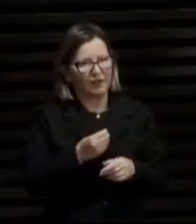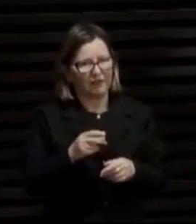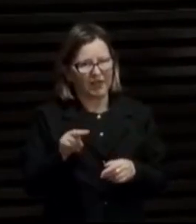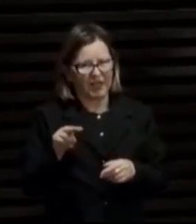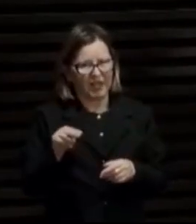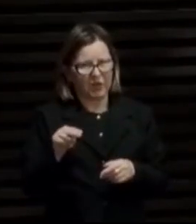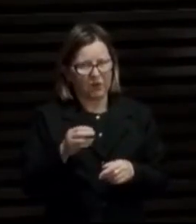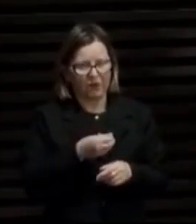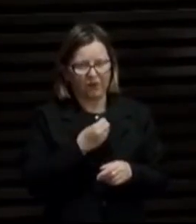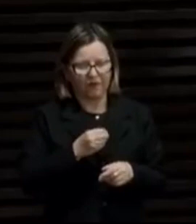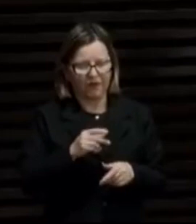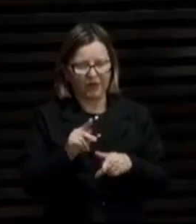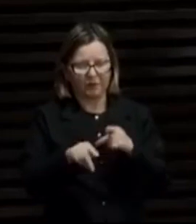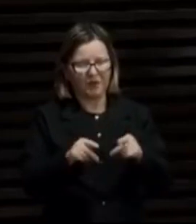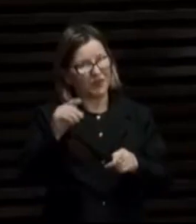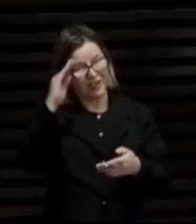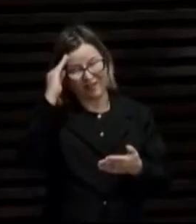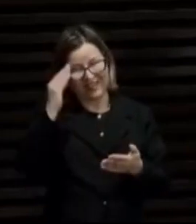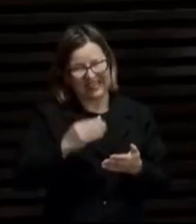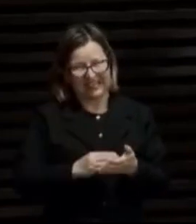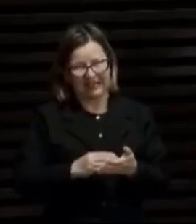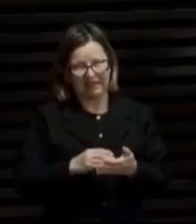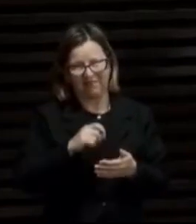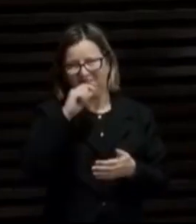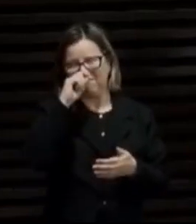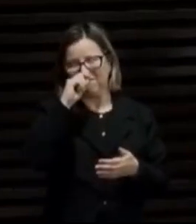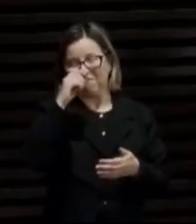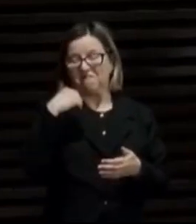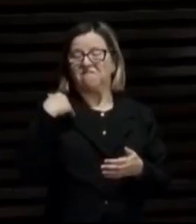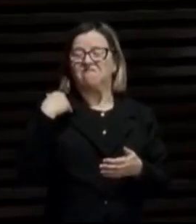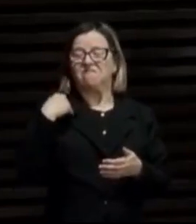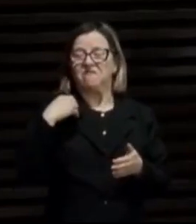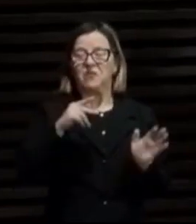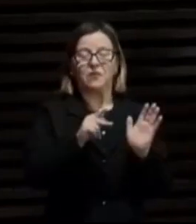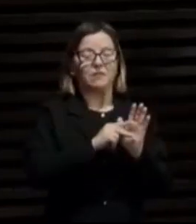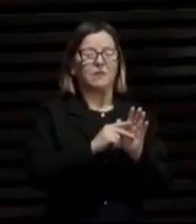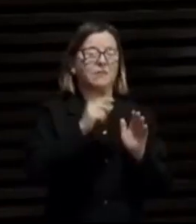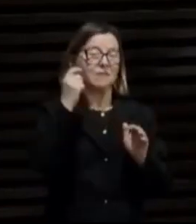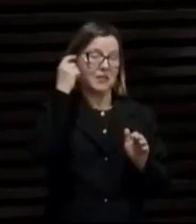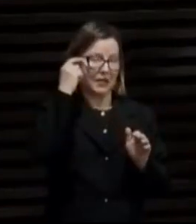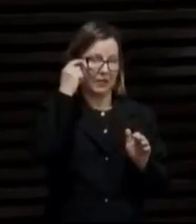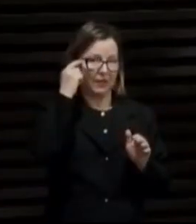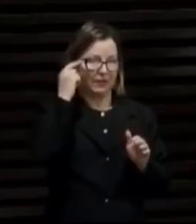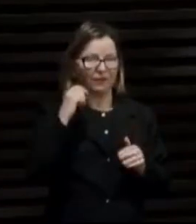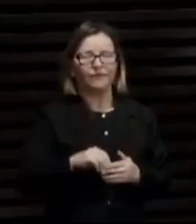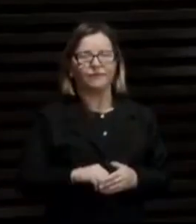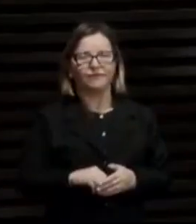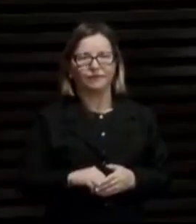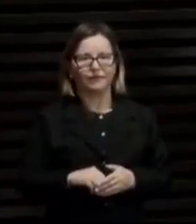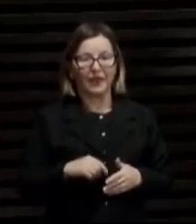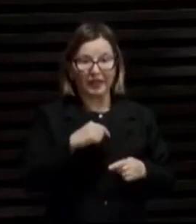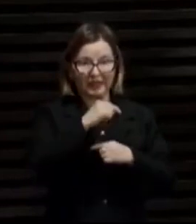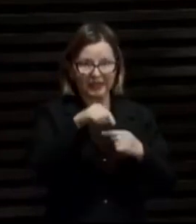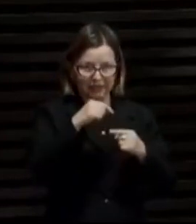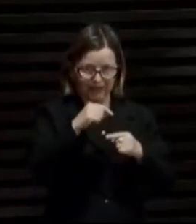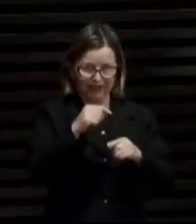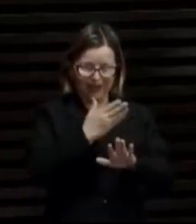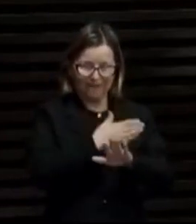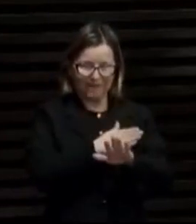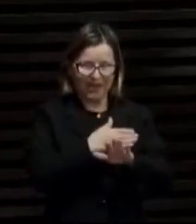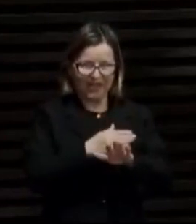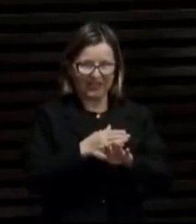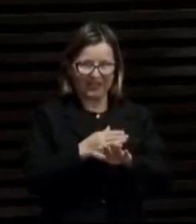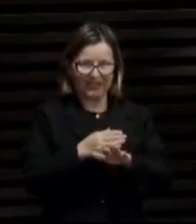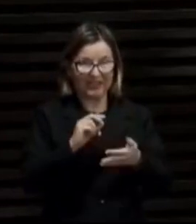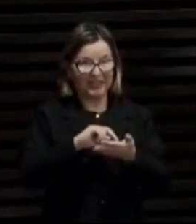andam os gentios, na vaidade dos seus próprios pensamentos. Santidade na prática, meu irmão, não